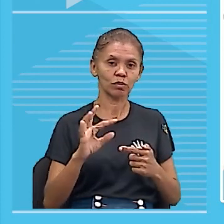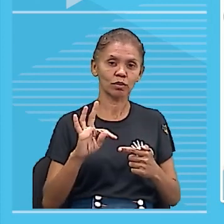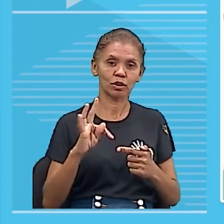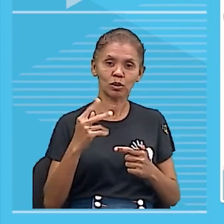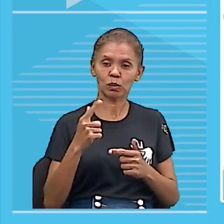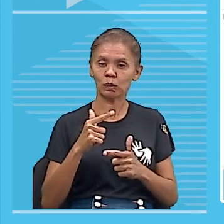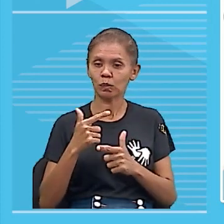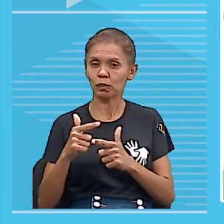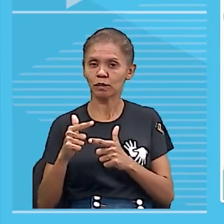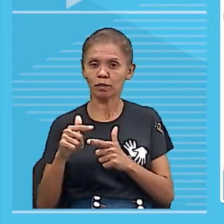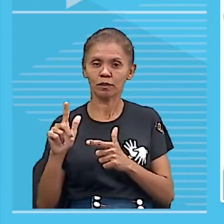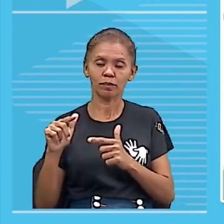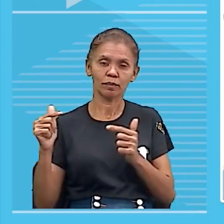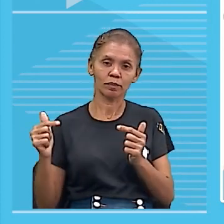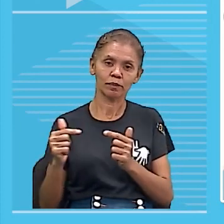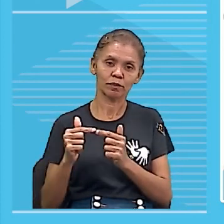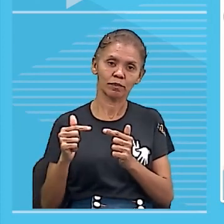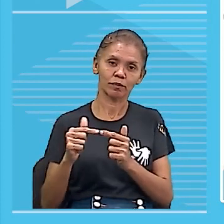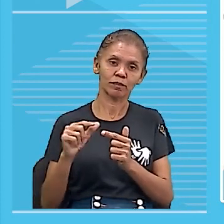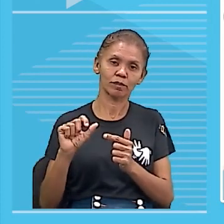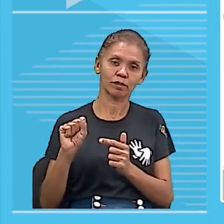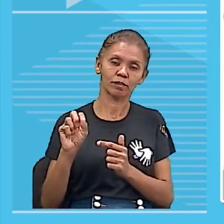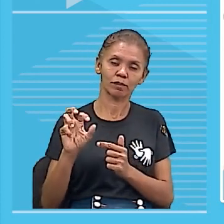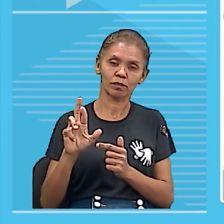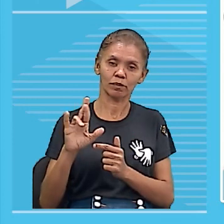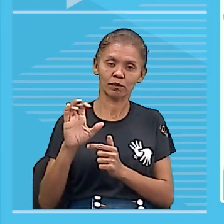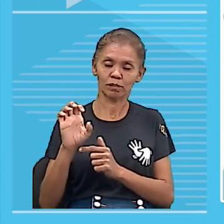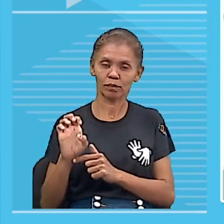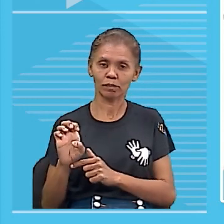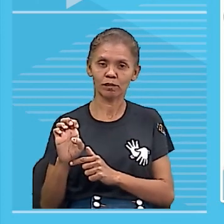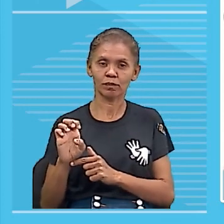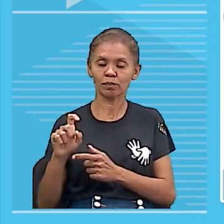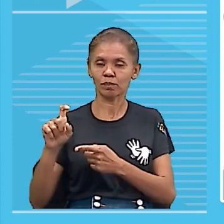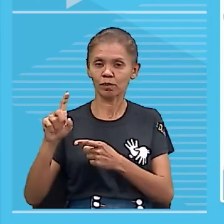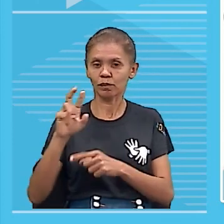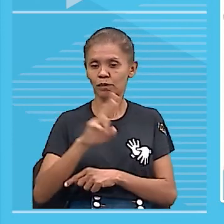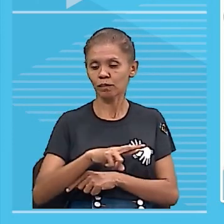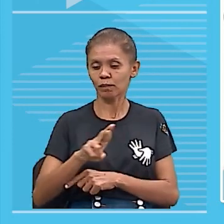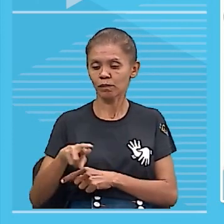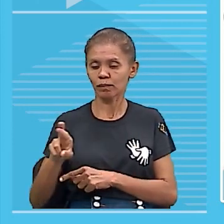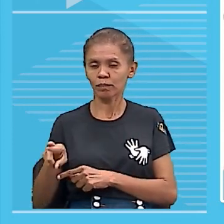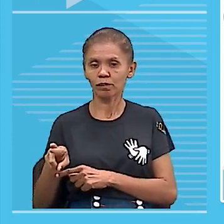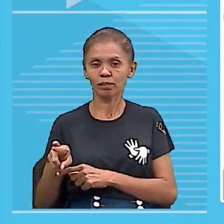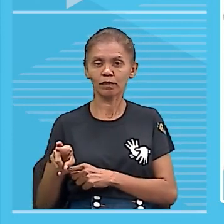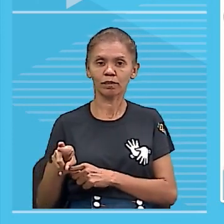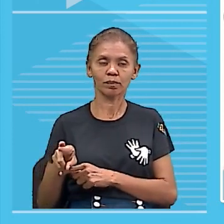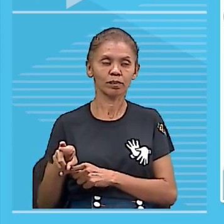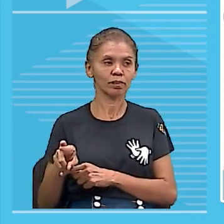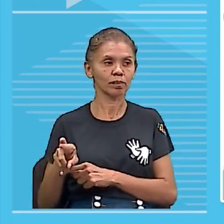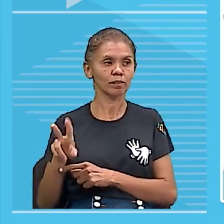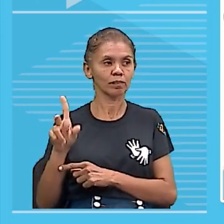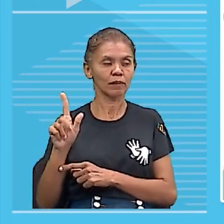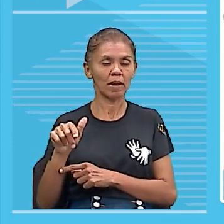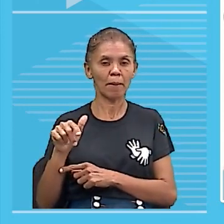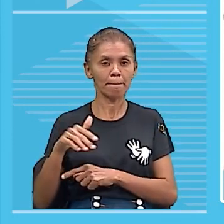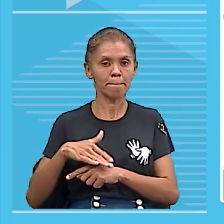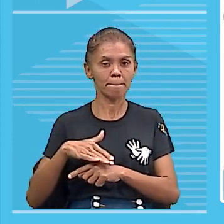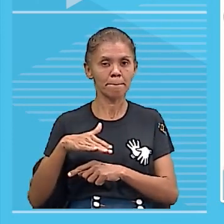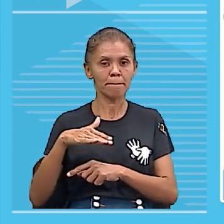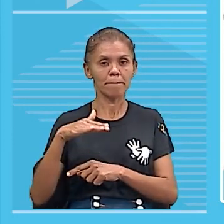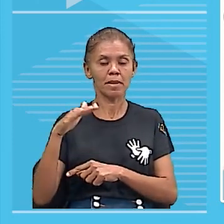série a associação em série jovens a resistência equivalente Ela será